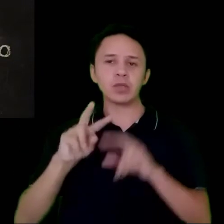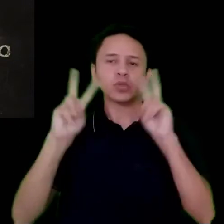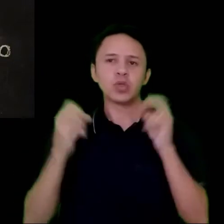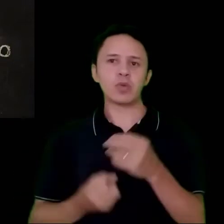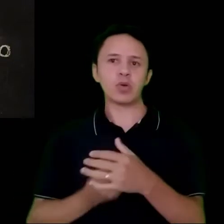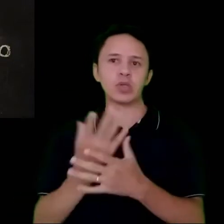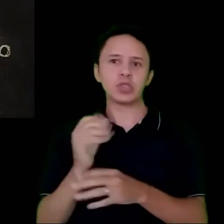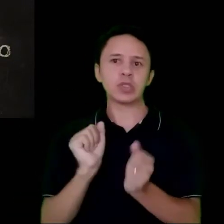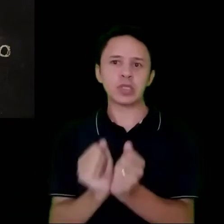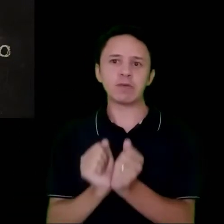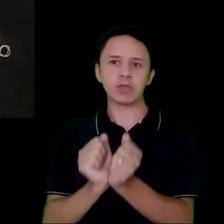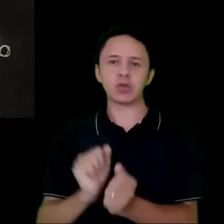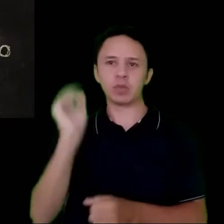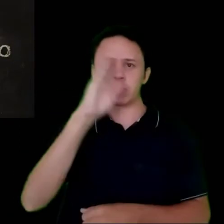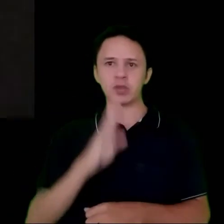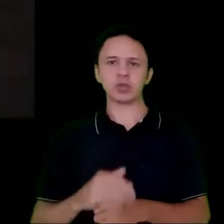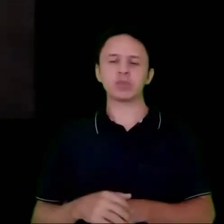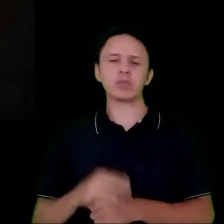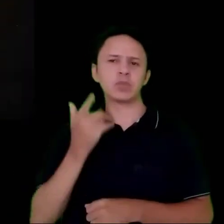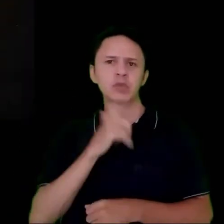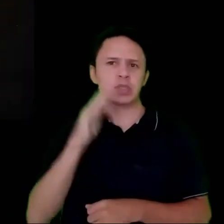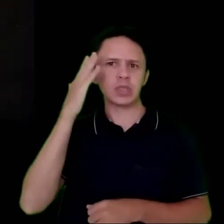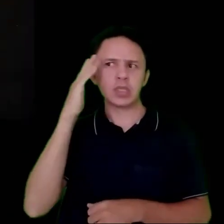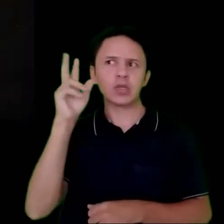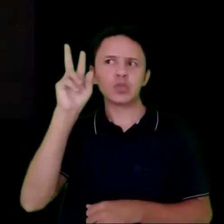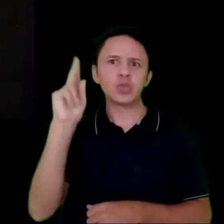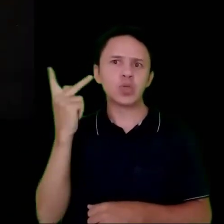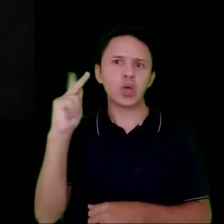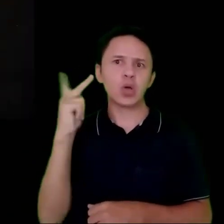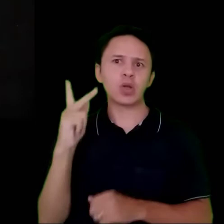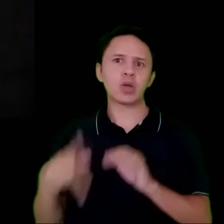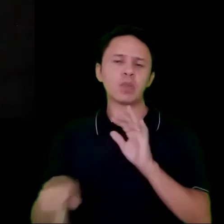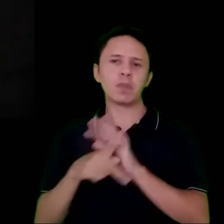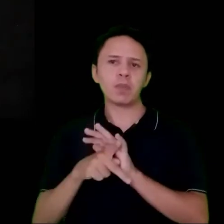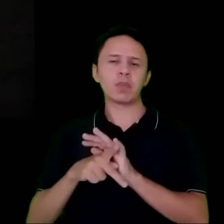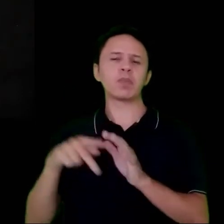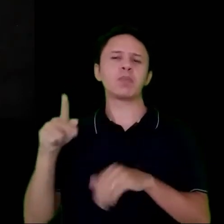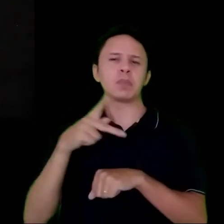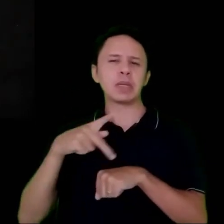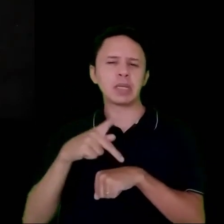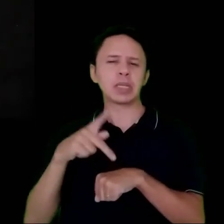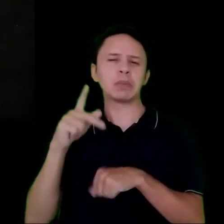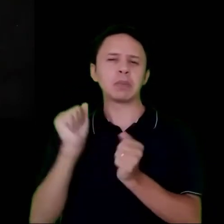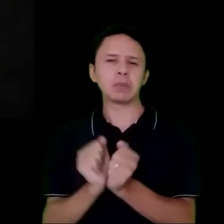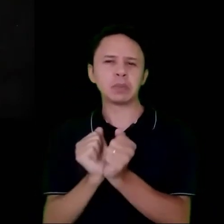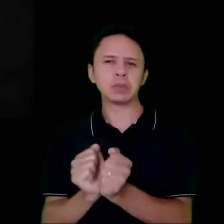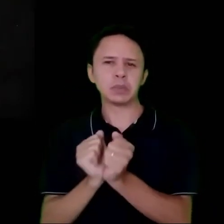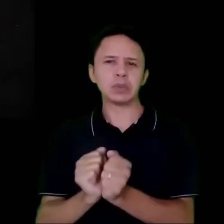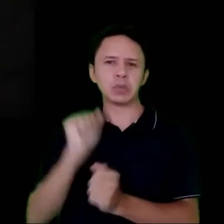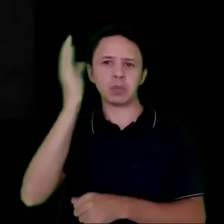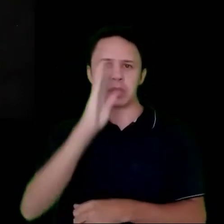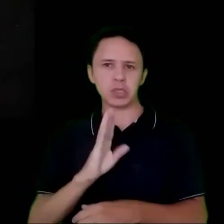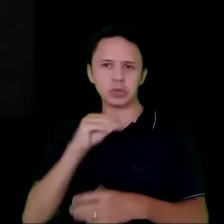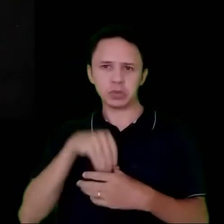nesse Nerdologia sobre a origem da escravidão no Brasil. Para compreender a história de nosso país, é essencial entendermos o que foi a ampla